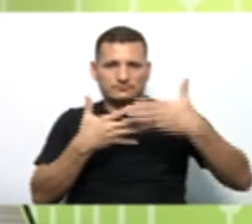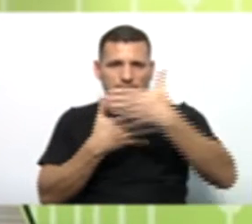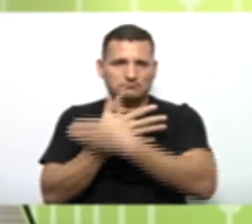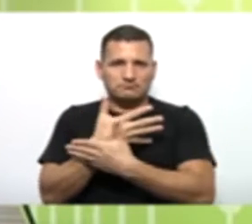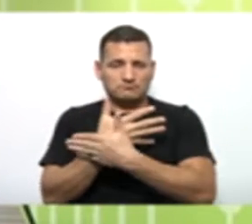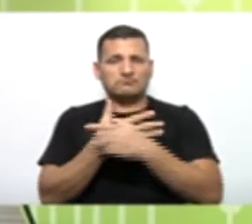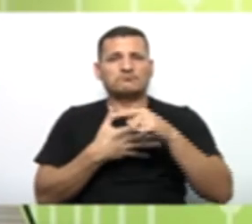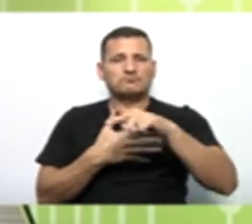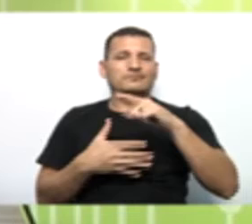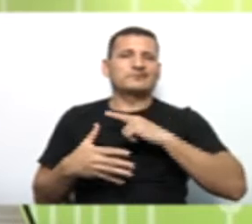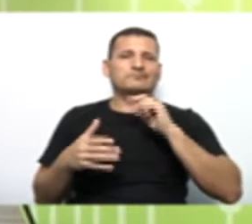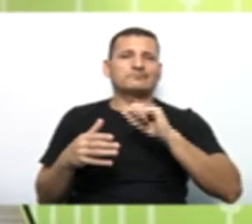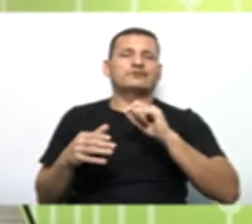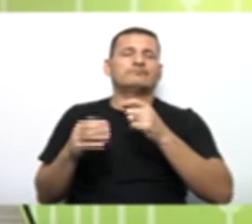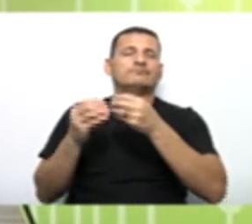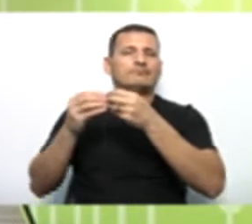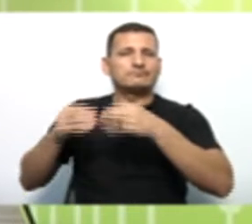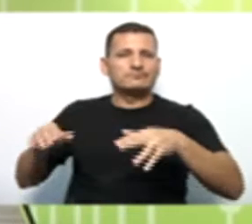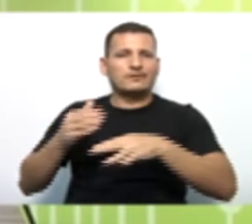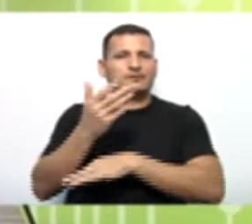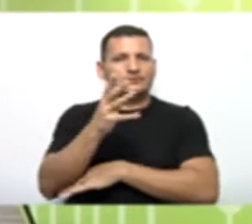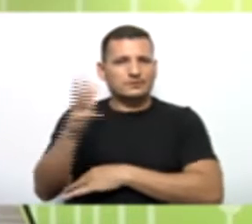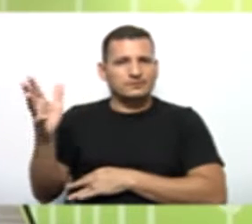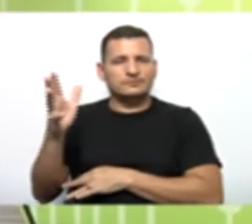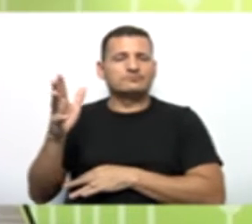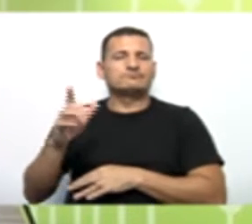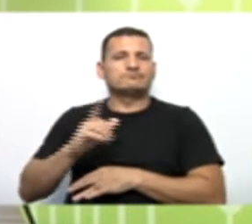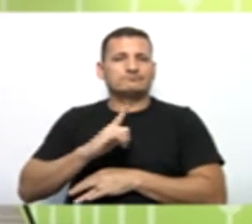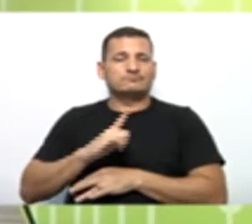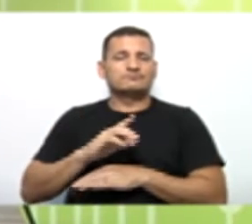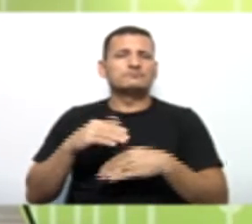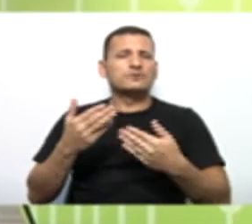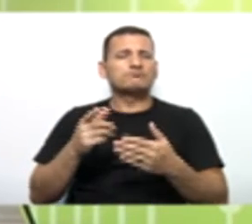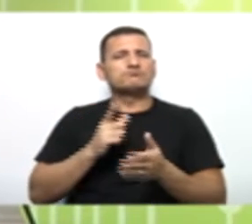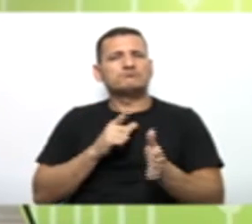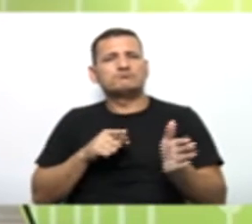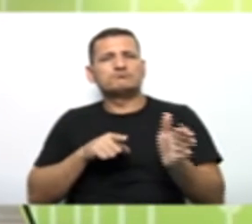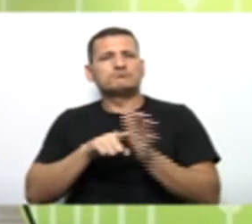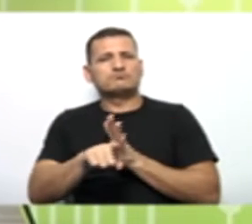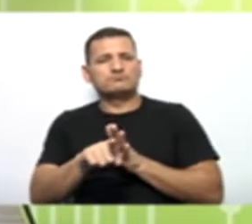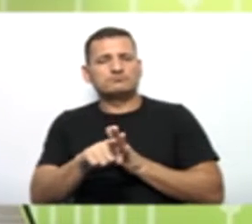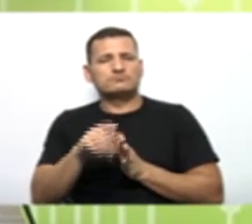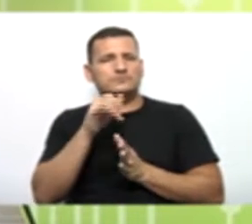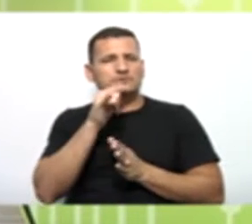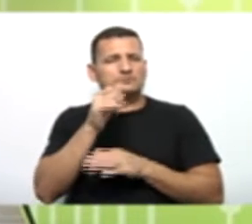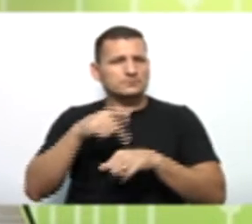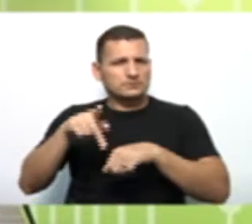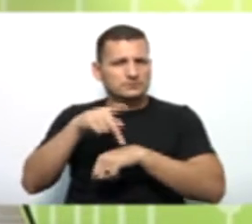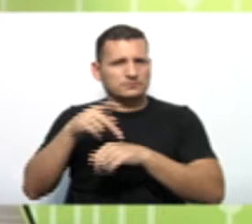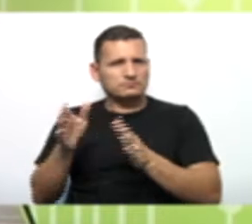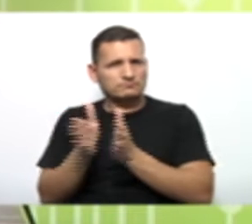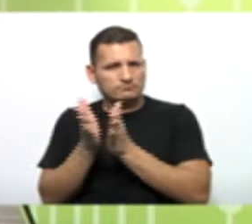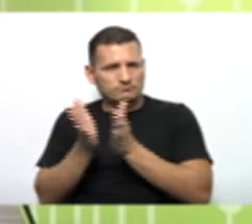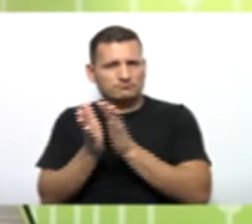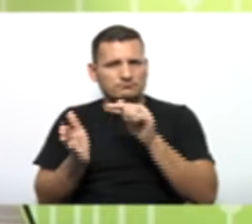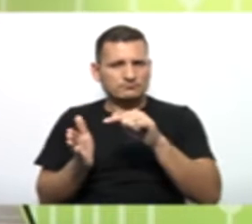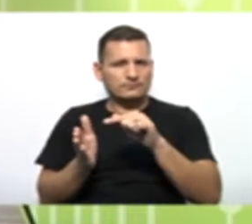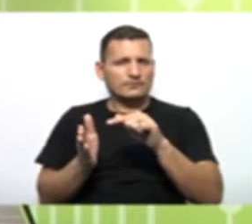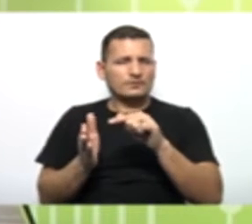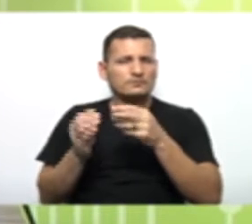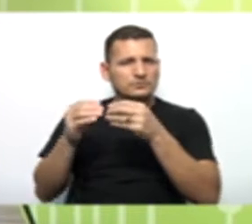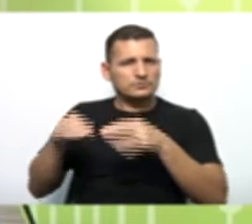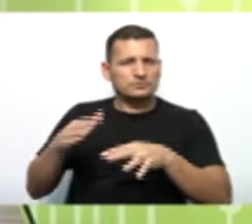se intensificado. Então, surgiu essa pergunta: será que nesses países mais pobres a degradação